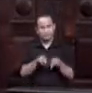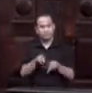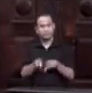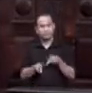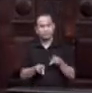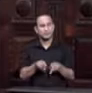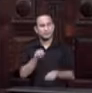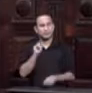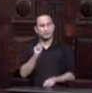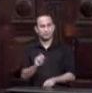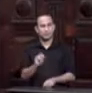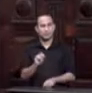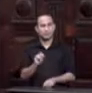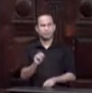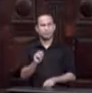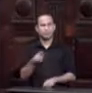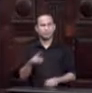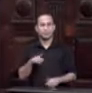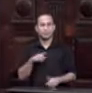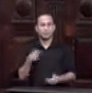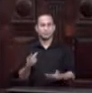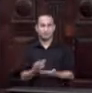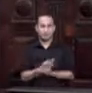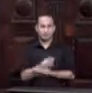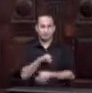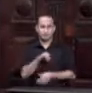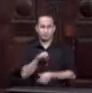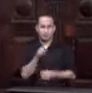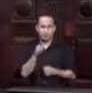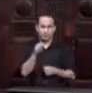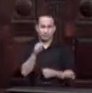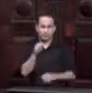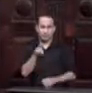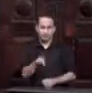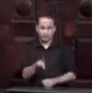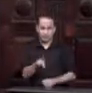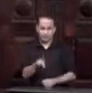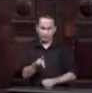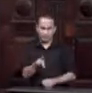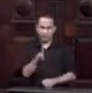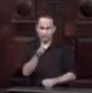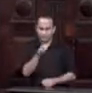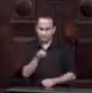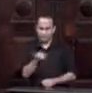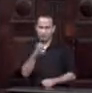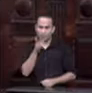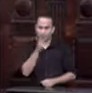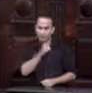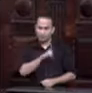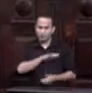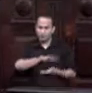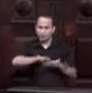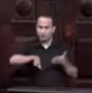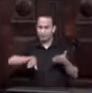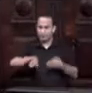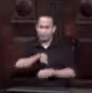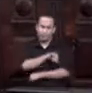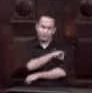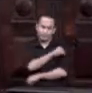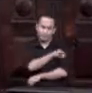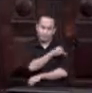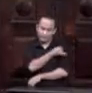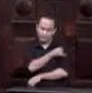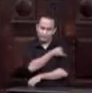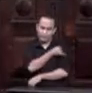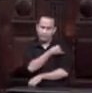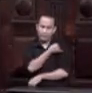com essa possibilidade de aprovação vai conseguir tirar o Rio de Janeiro nesse mar